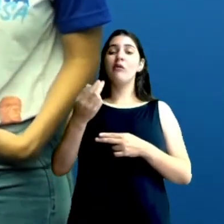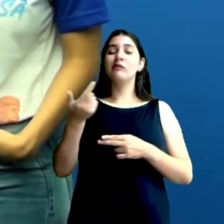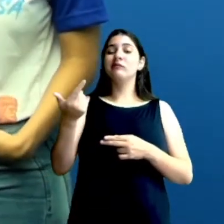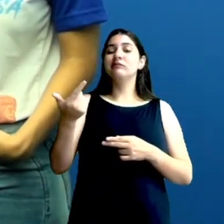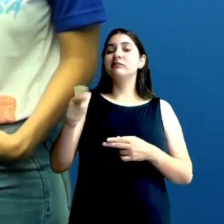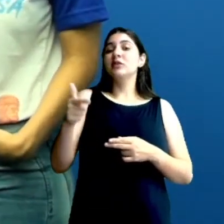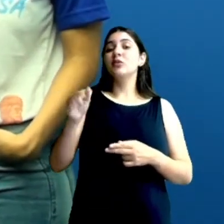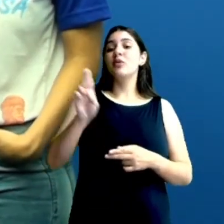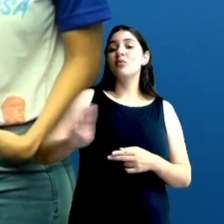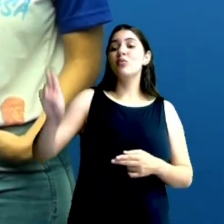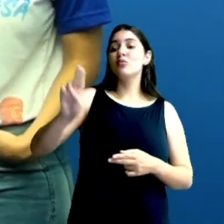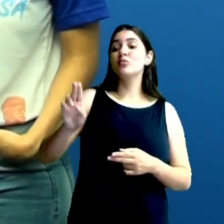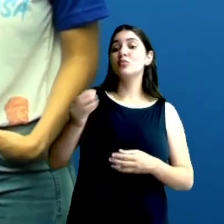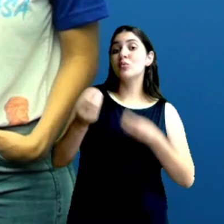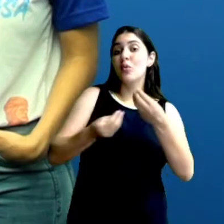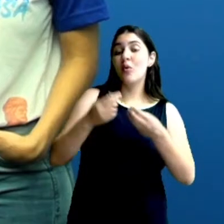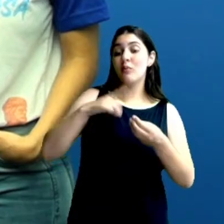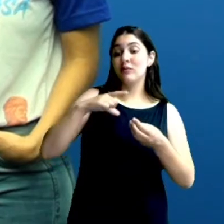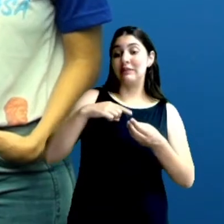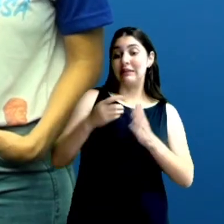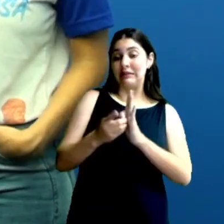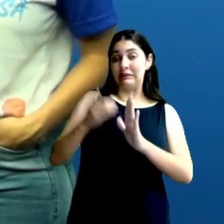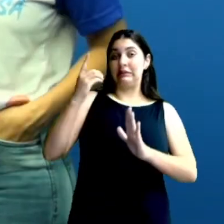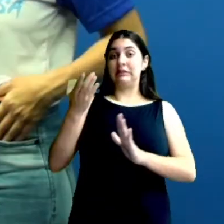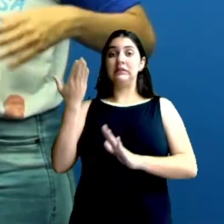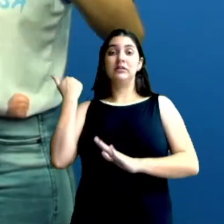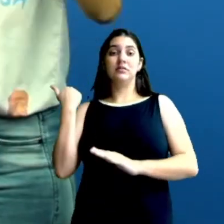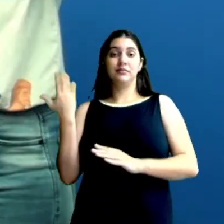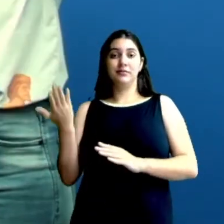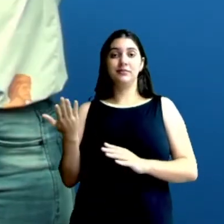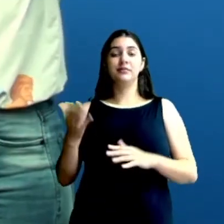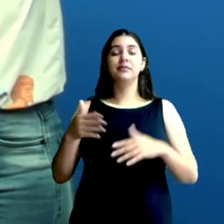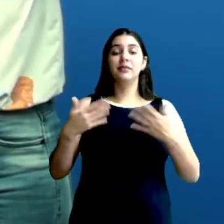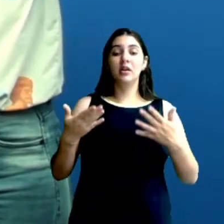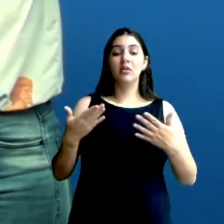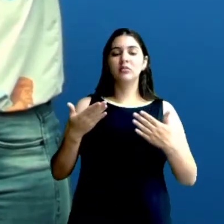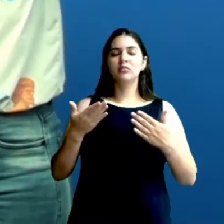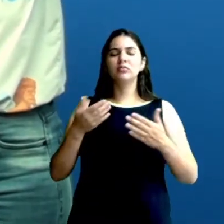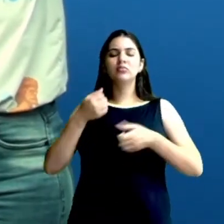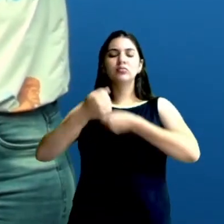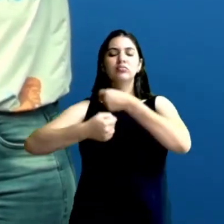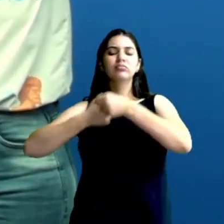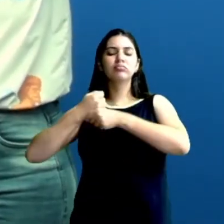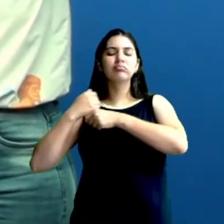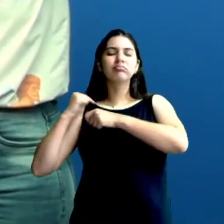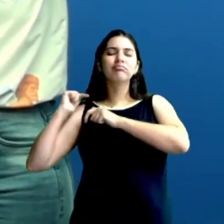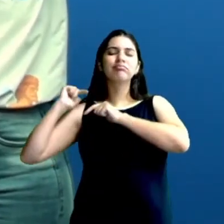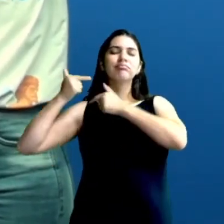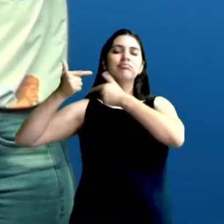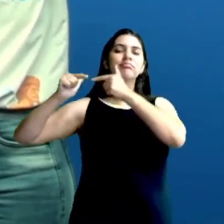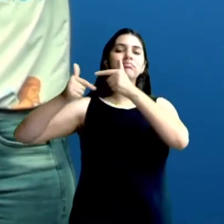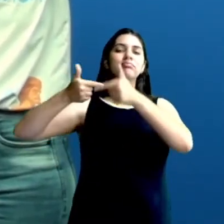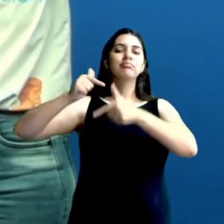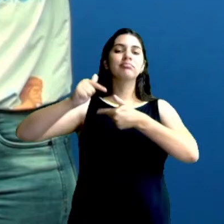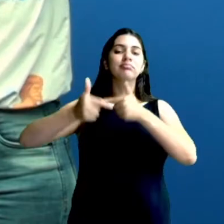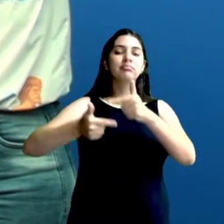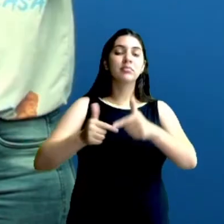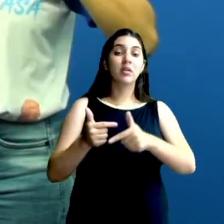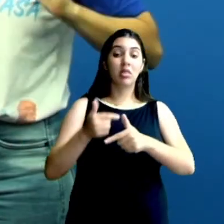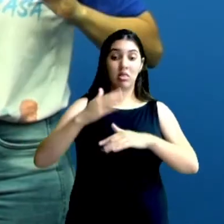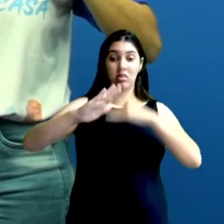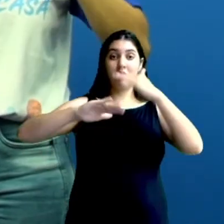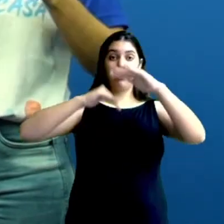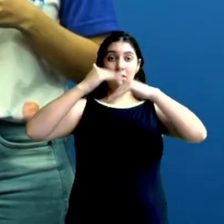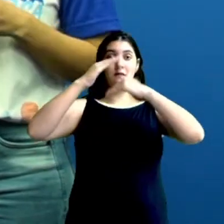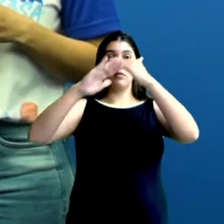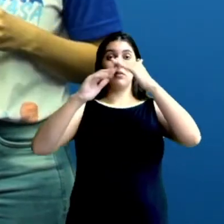tanto uso como tinha no início. Então, ao longo do processo de evolução, a